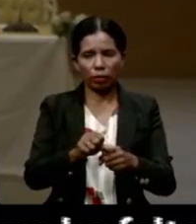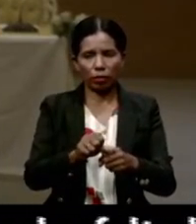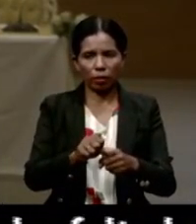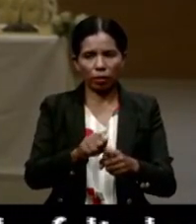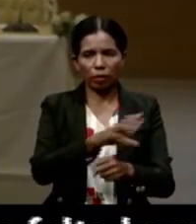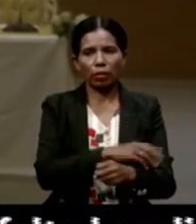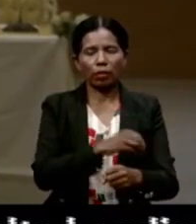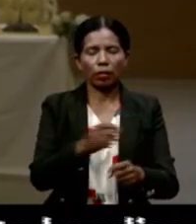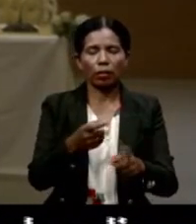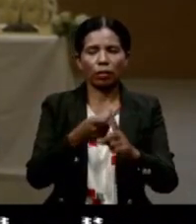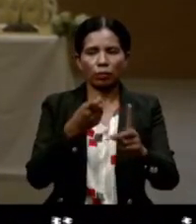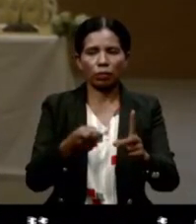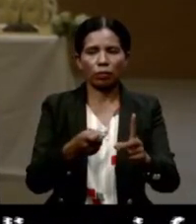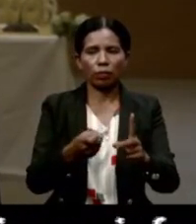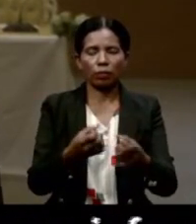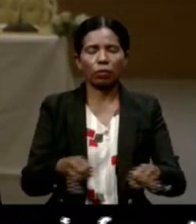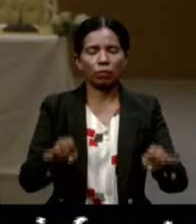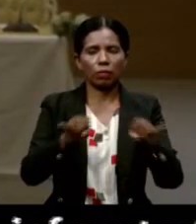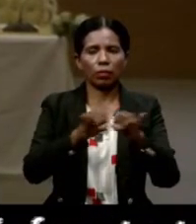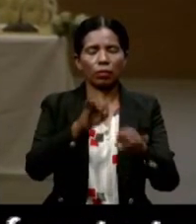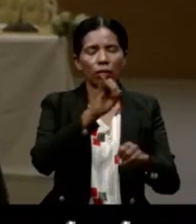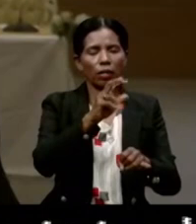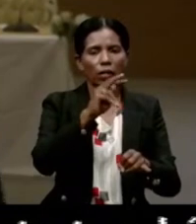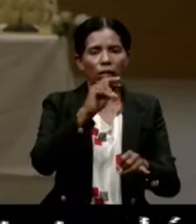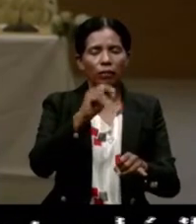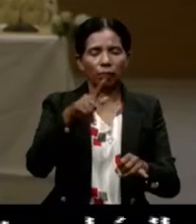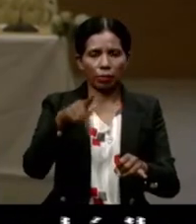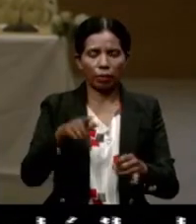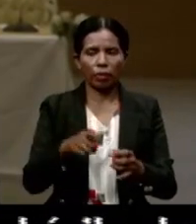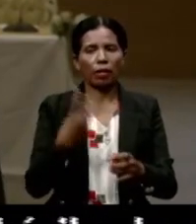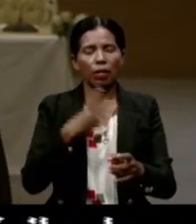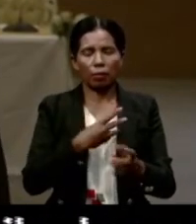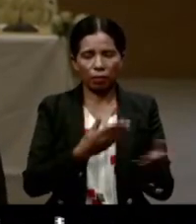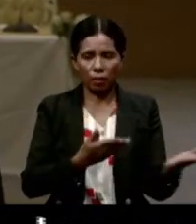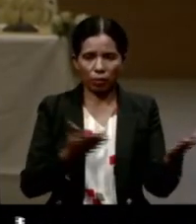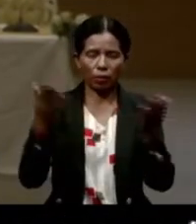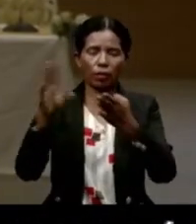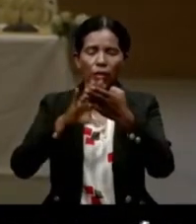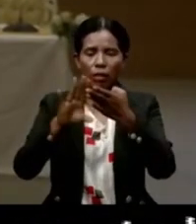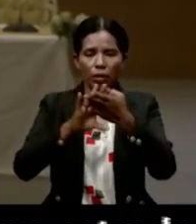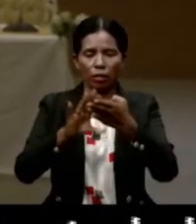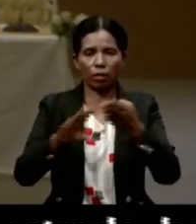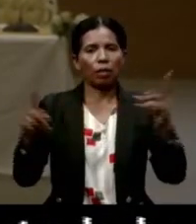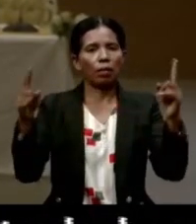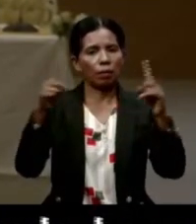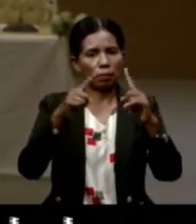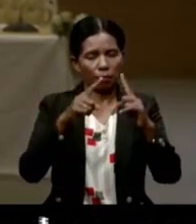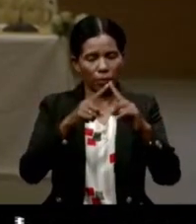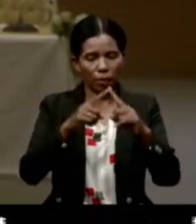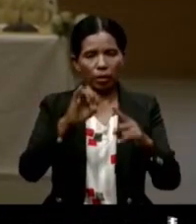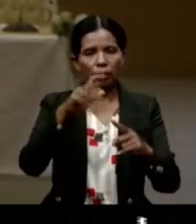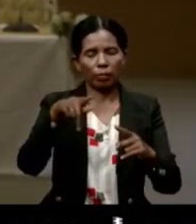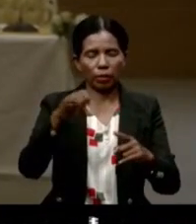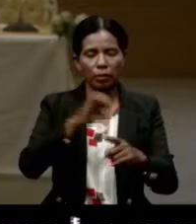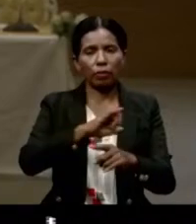auditoria usi inspeção geral estado nebe amerukan na carta ba inspeção geral estado uri mai